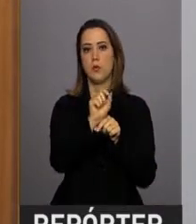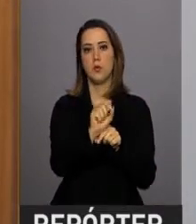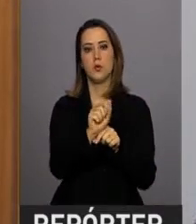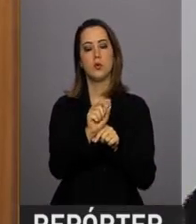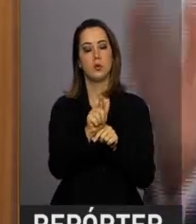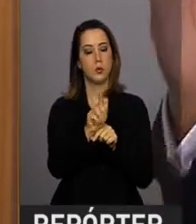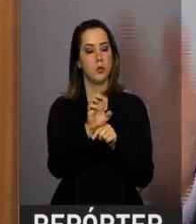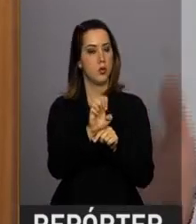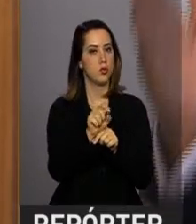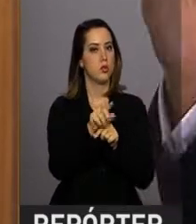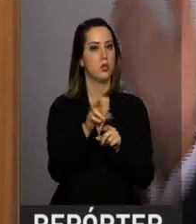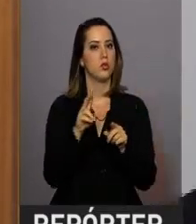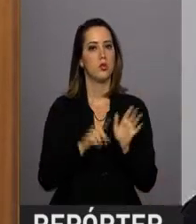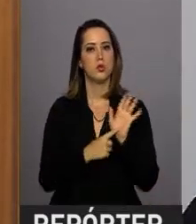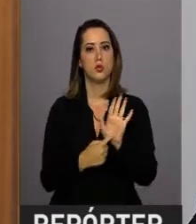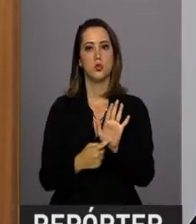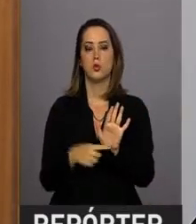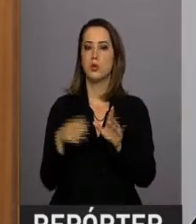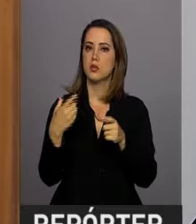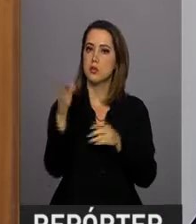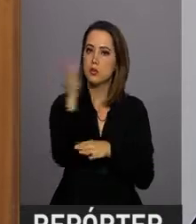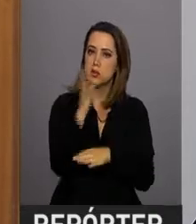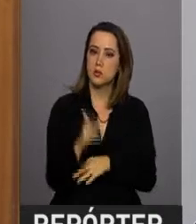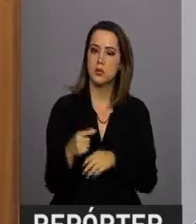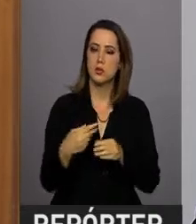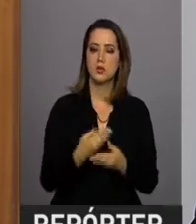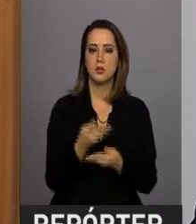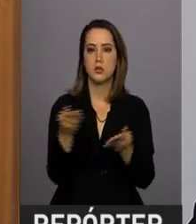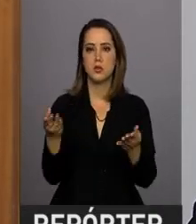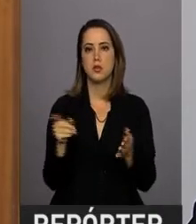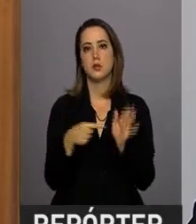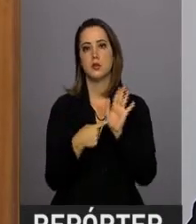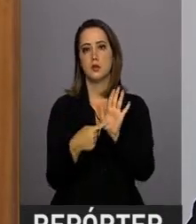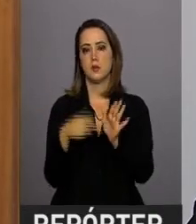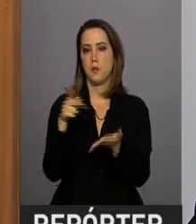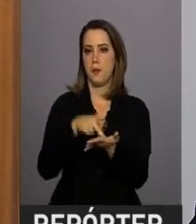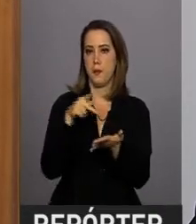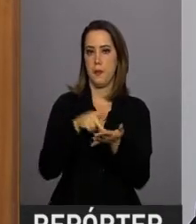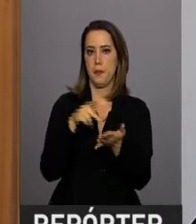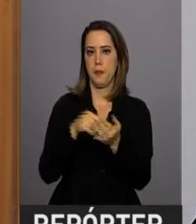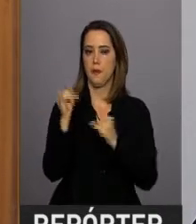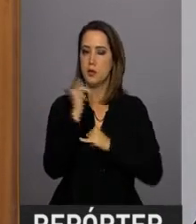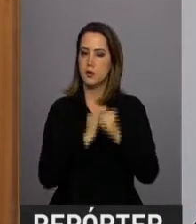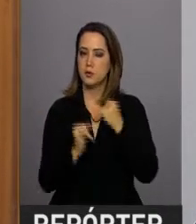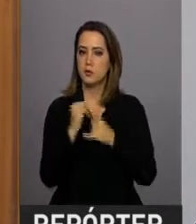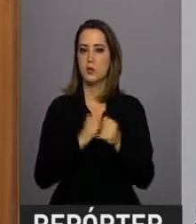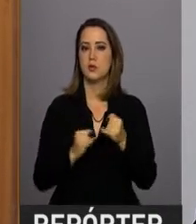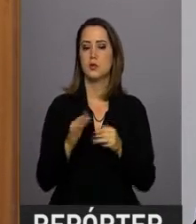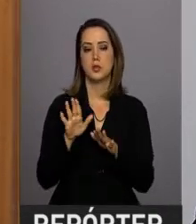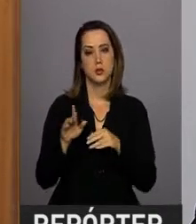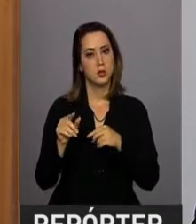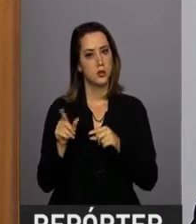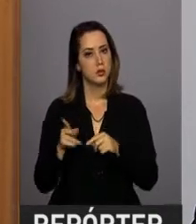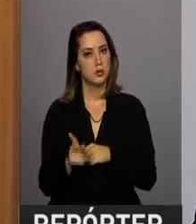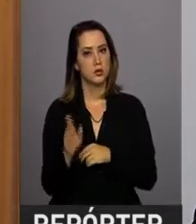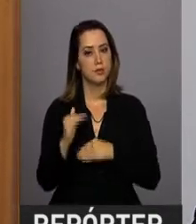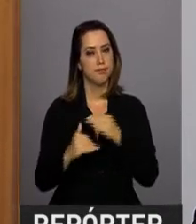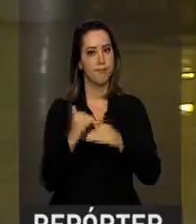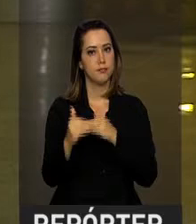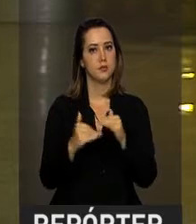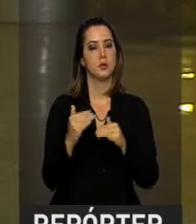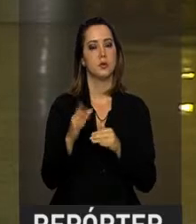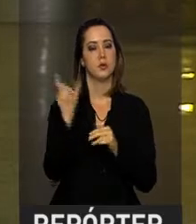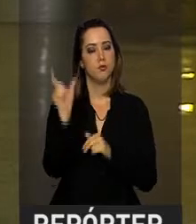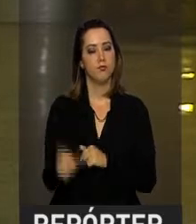brasil levando a todos o melhor conhecimento da realidade e aprimorando o exercício da silva bahia